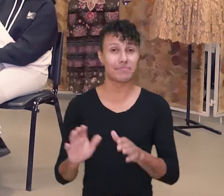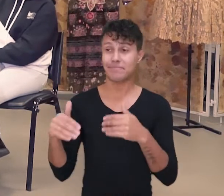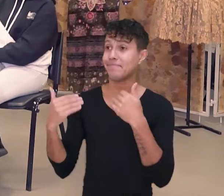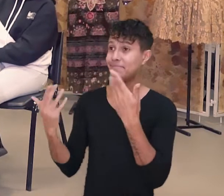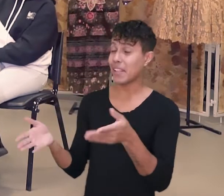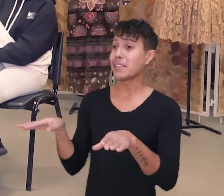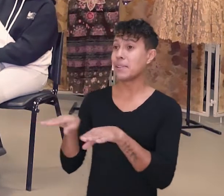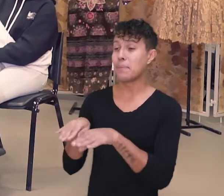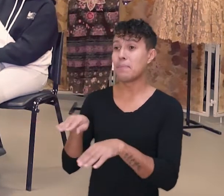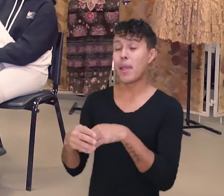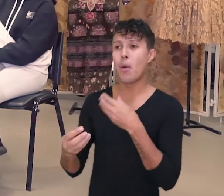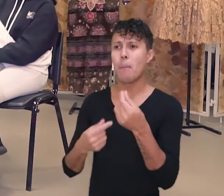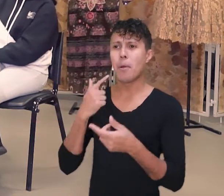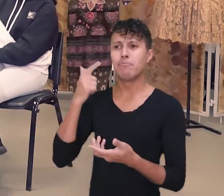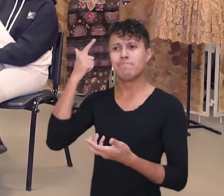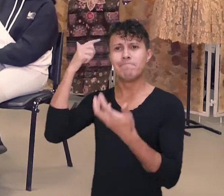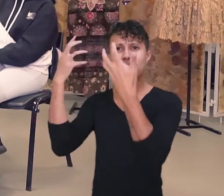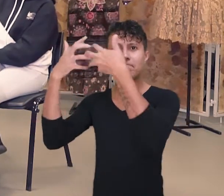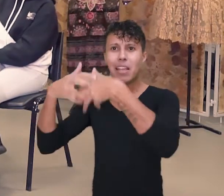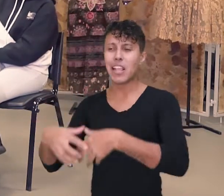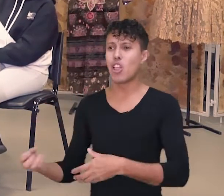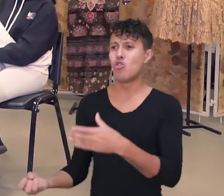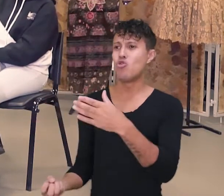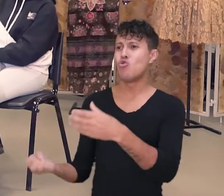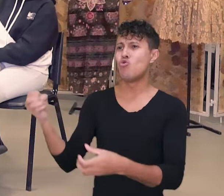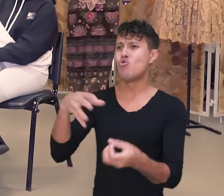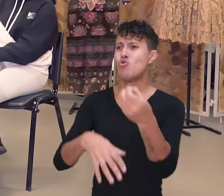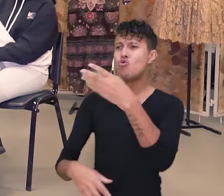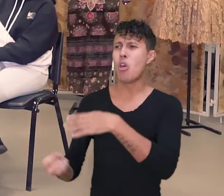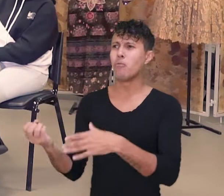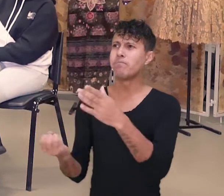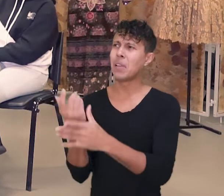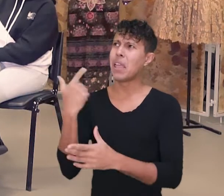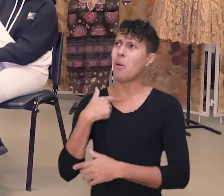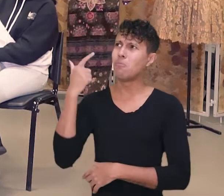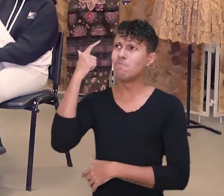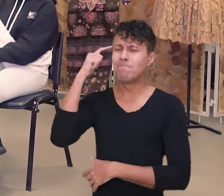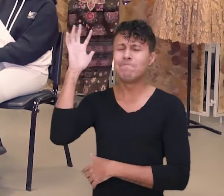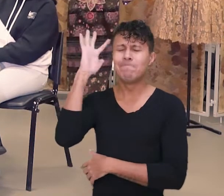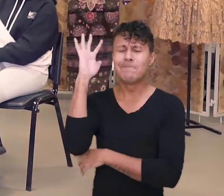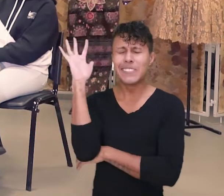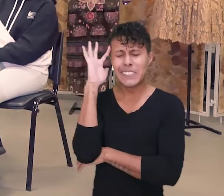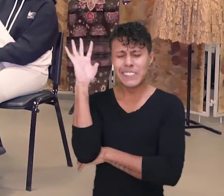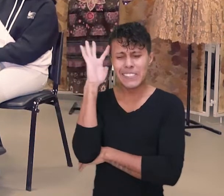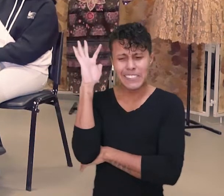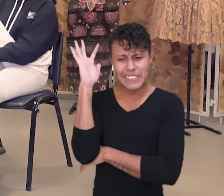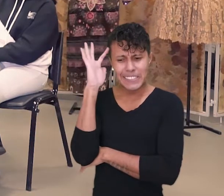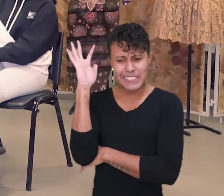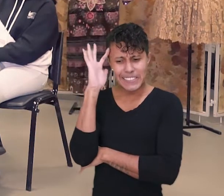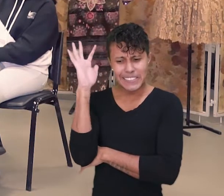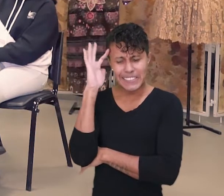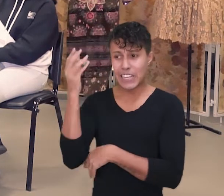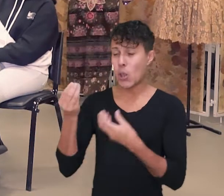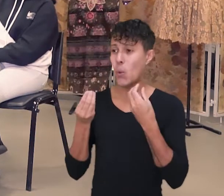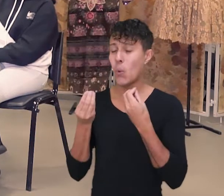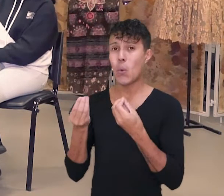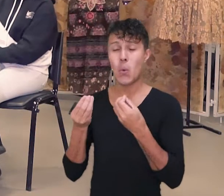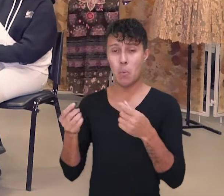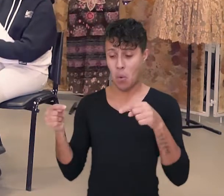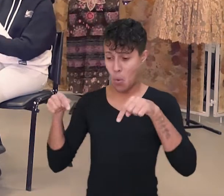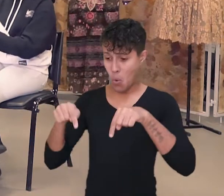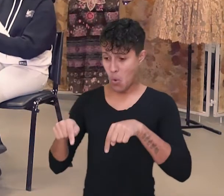esse lance de pensar em coisas novas, assim, às vezes eu fico me perguntando, como que